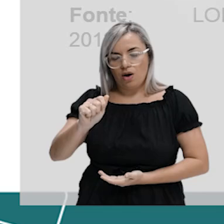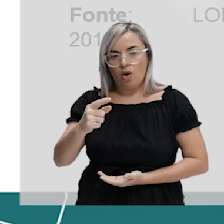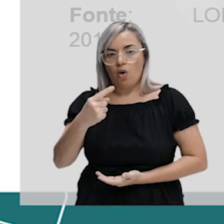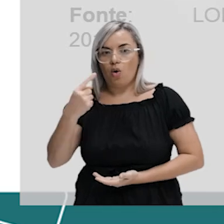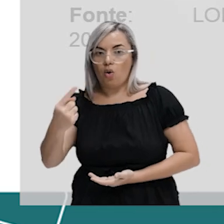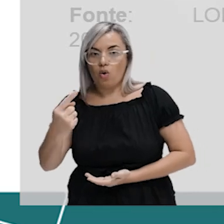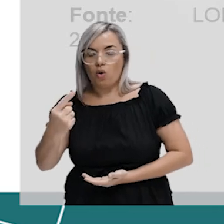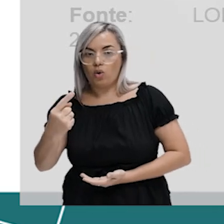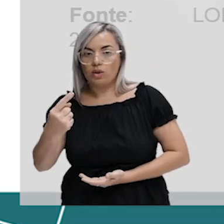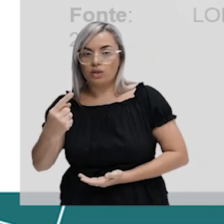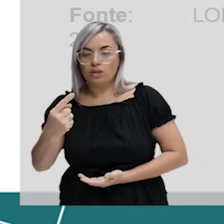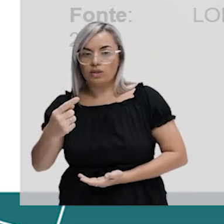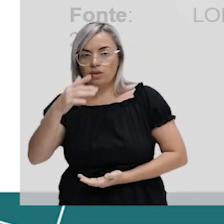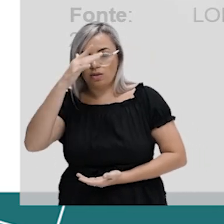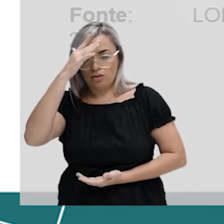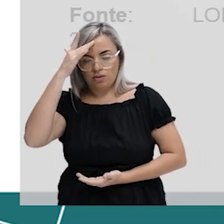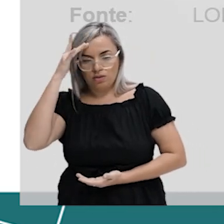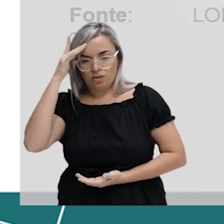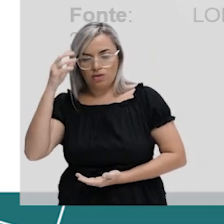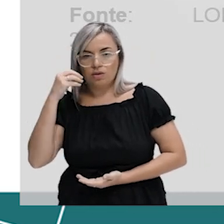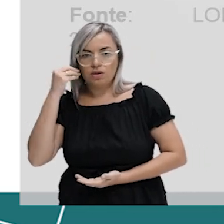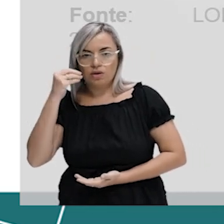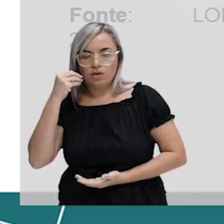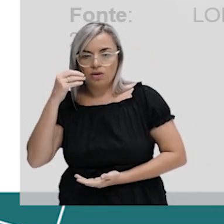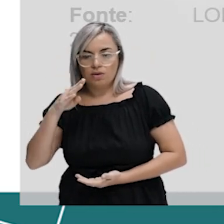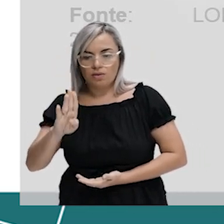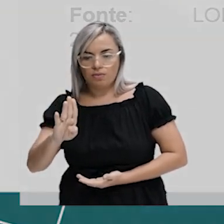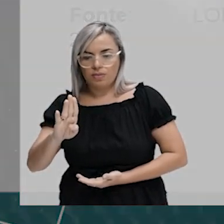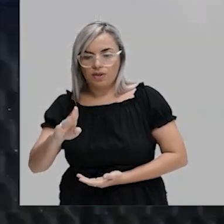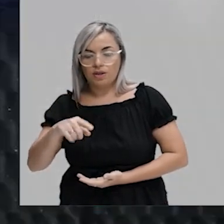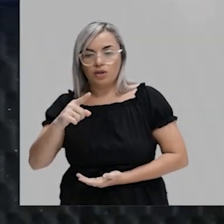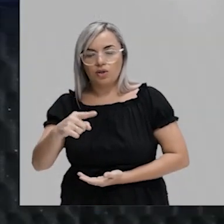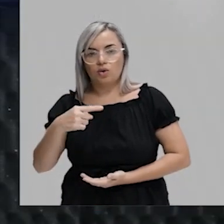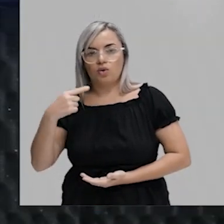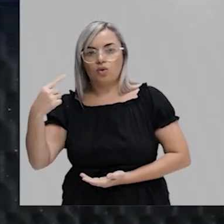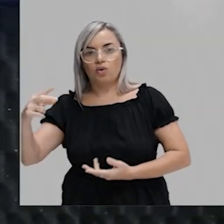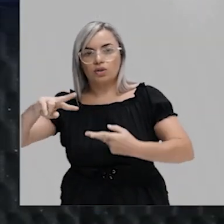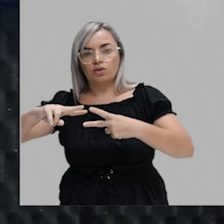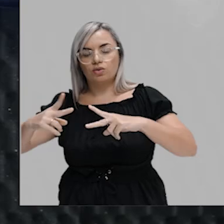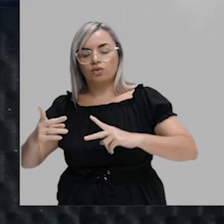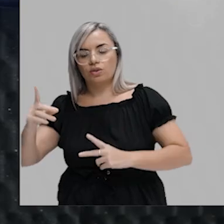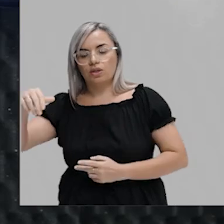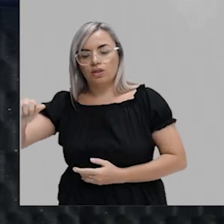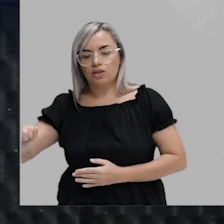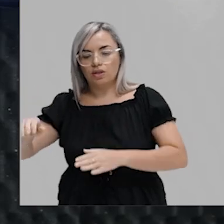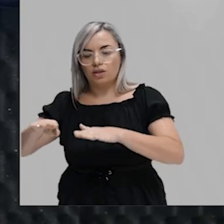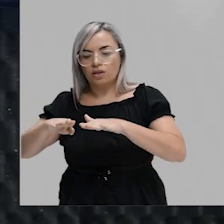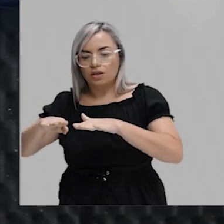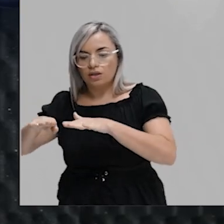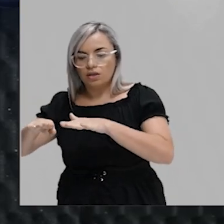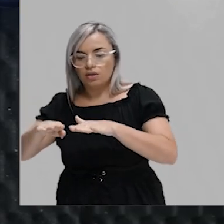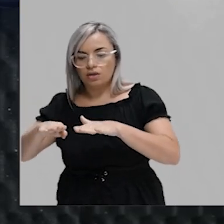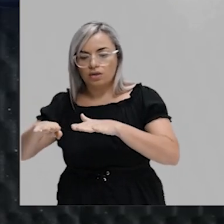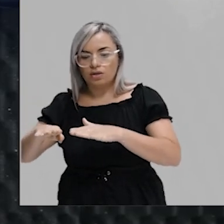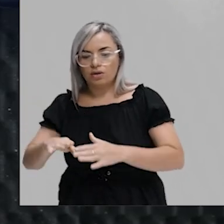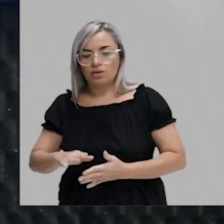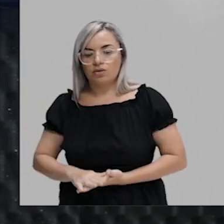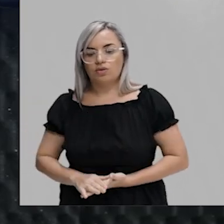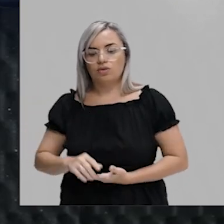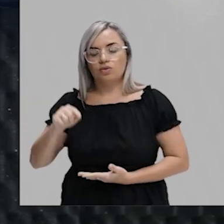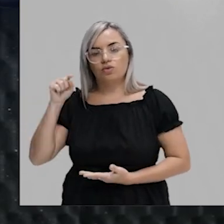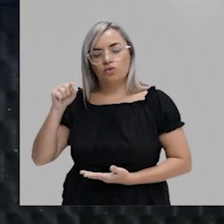B e uma amostra de DNA padrão. O que é isso? DNA padrão? É uma amostra de DNA que